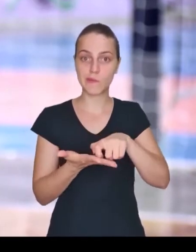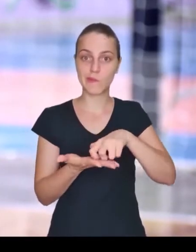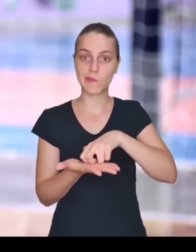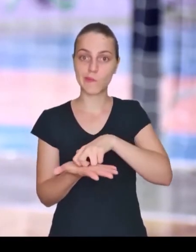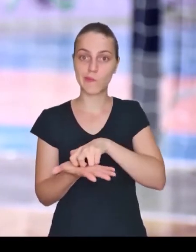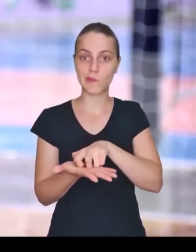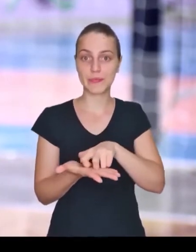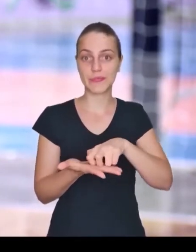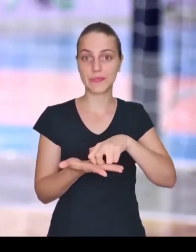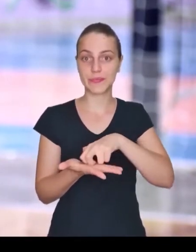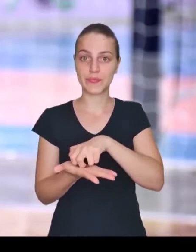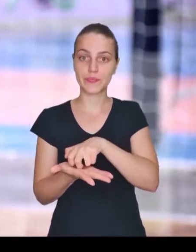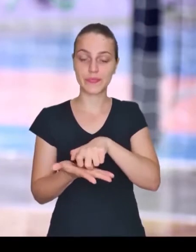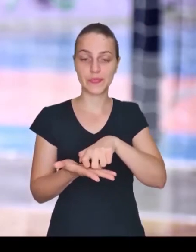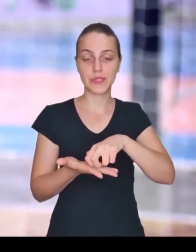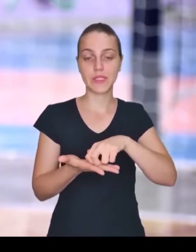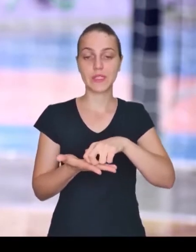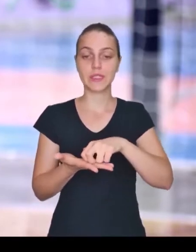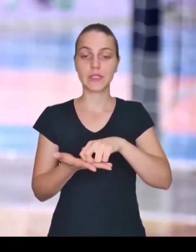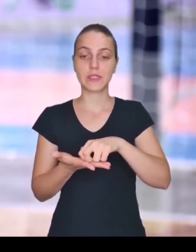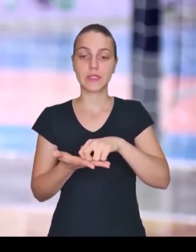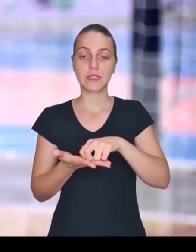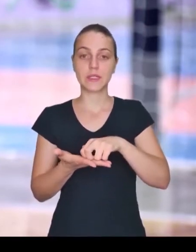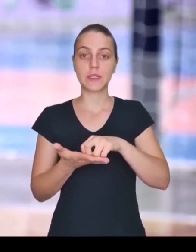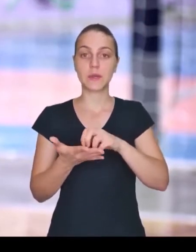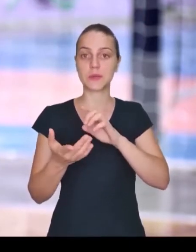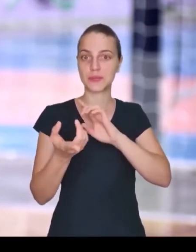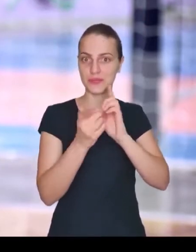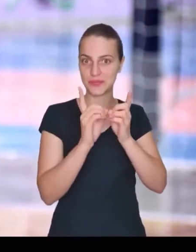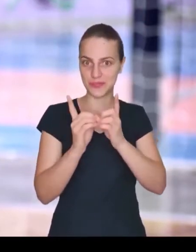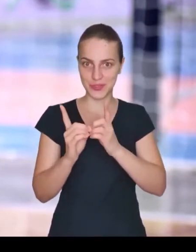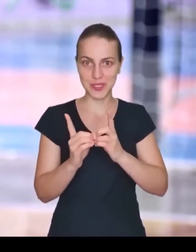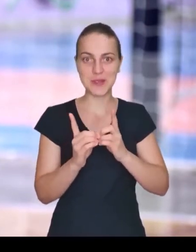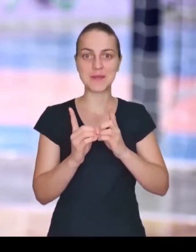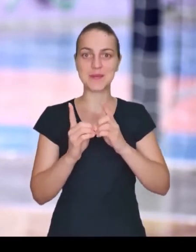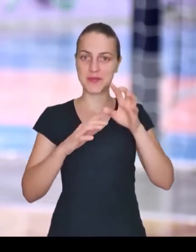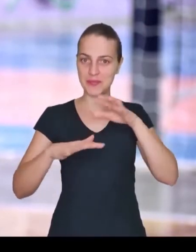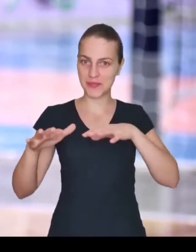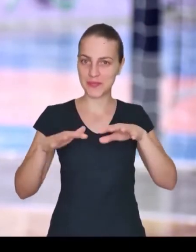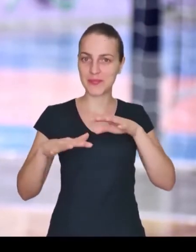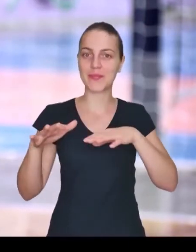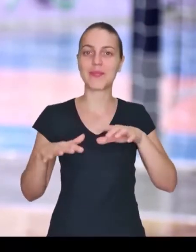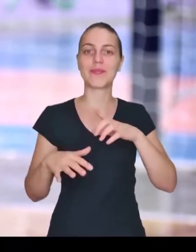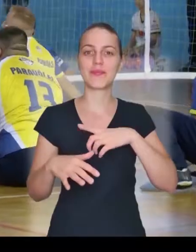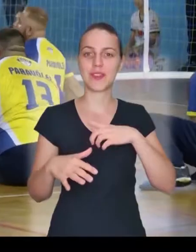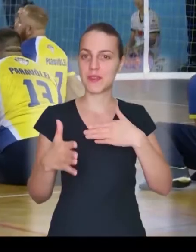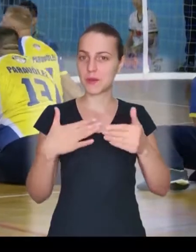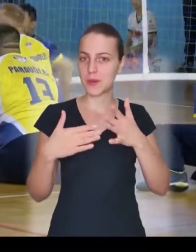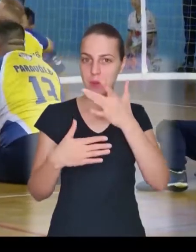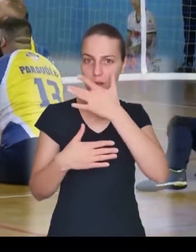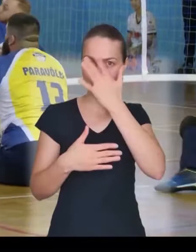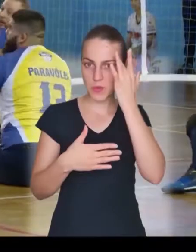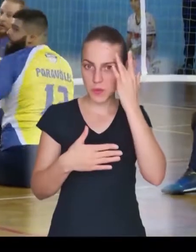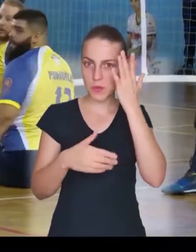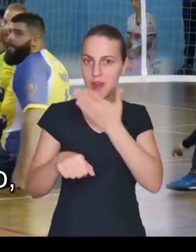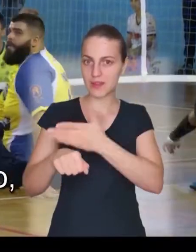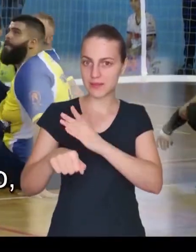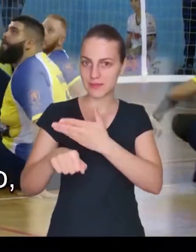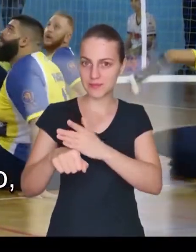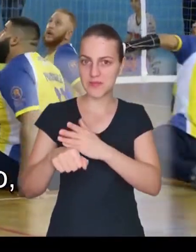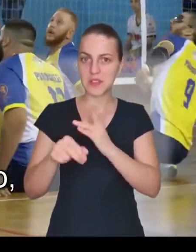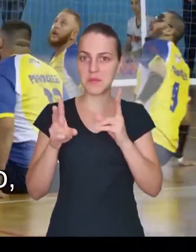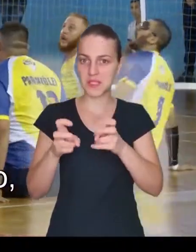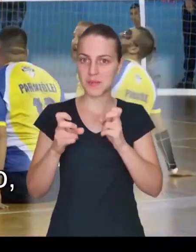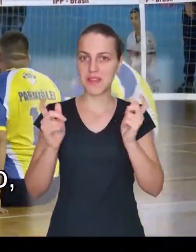qualquer outro fundamento, né? Mas é muito dinâmico. Eu convido qualquer pessoa a participar, vai perceber que é muito dinâmico, dá para perder um